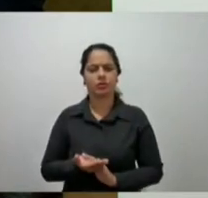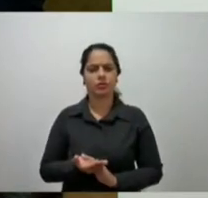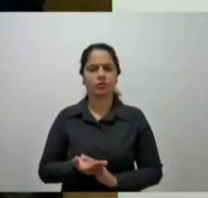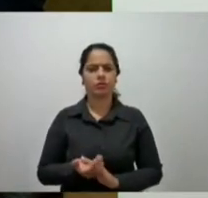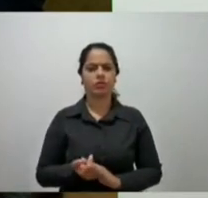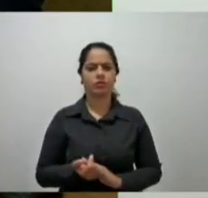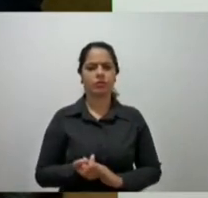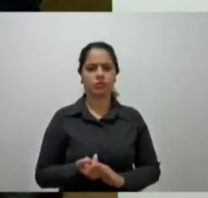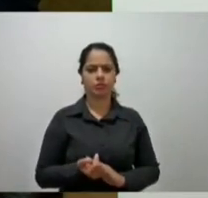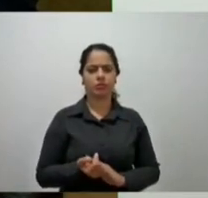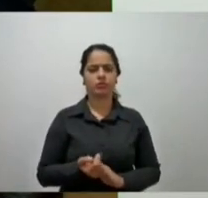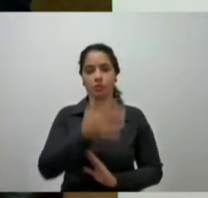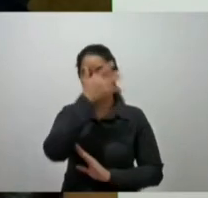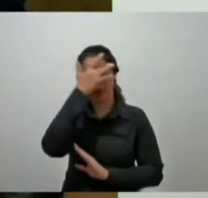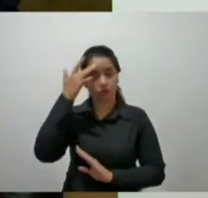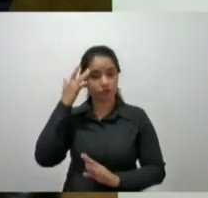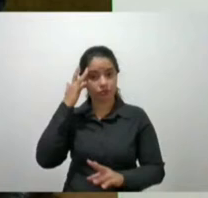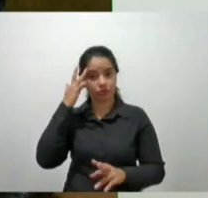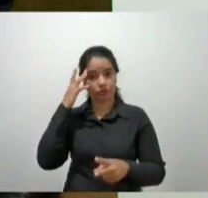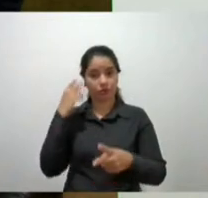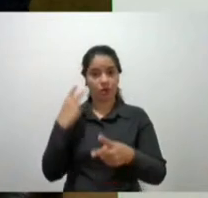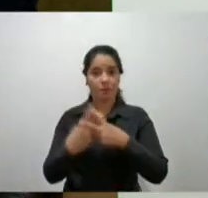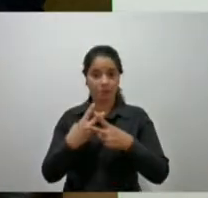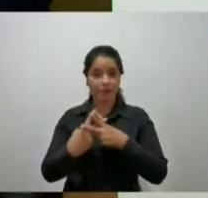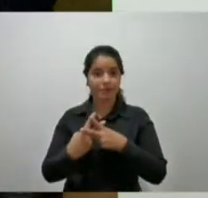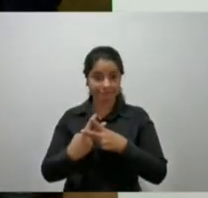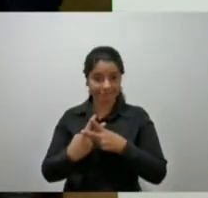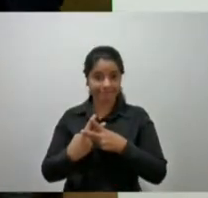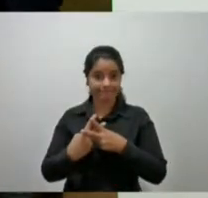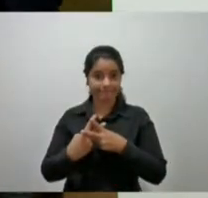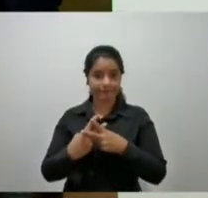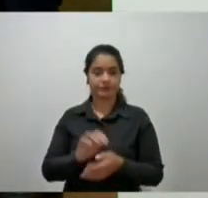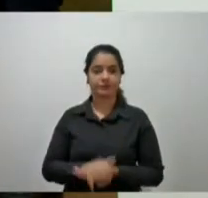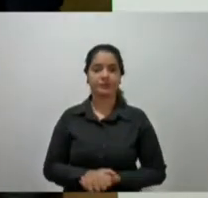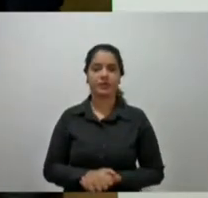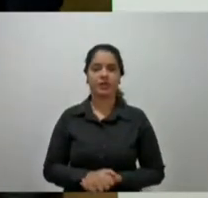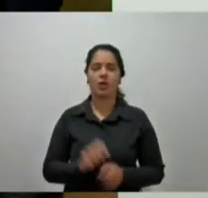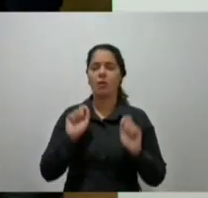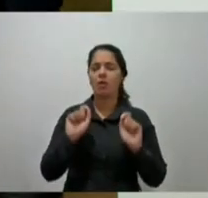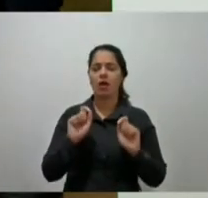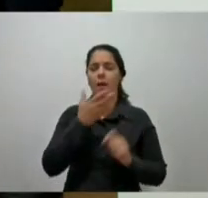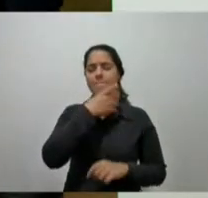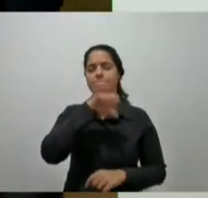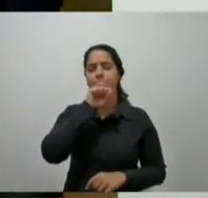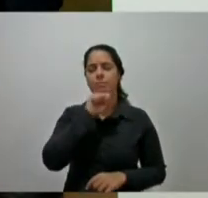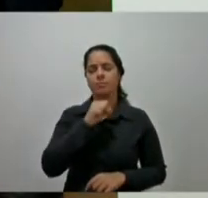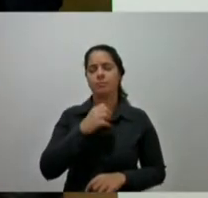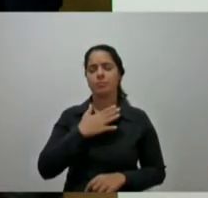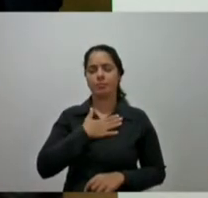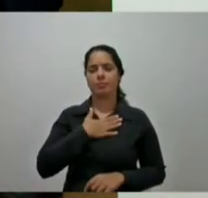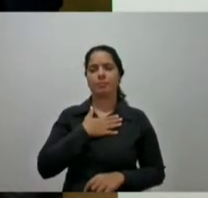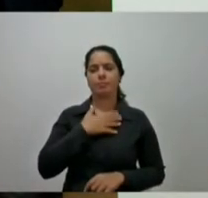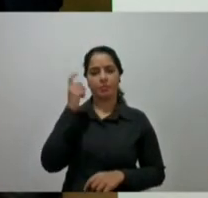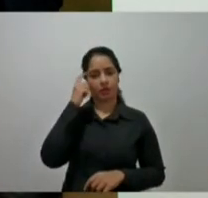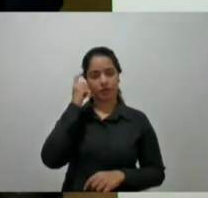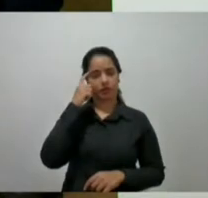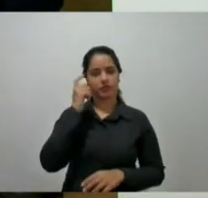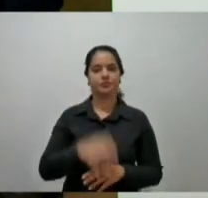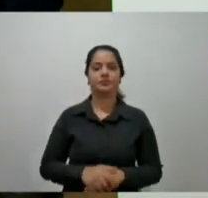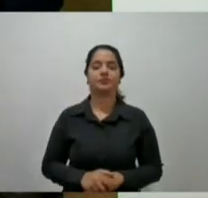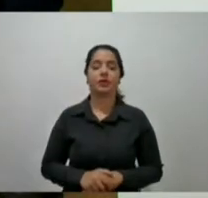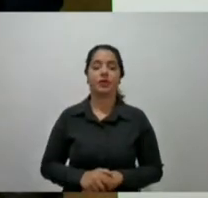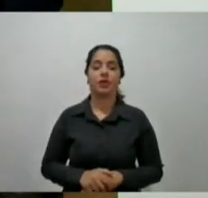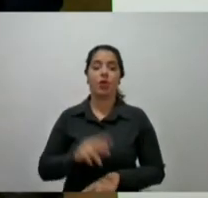prisional. Porque o que está por trás da tese do Jaime? Ele fala, olha, a população carcereira só